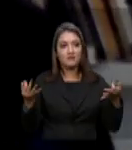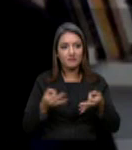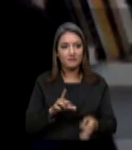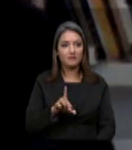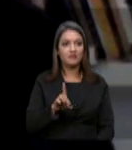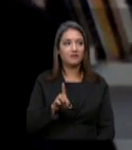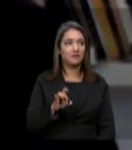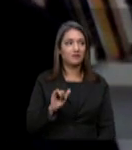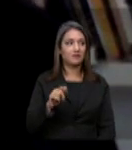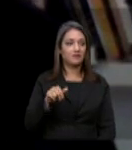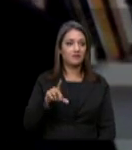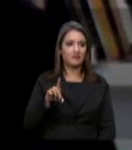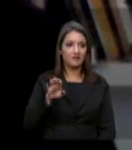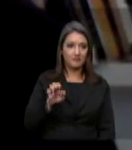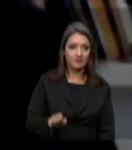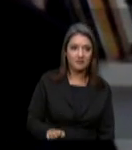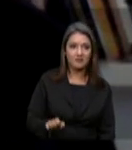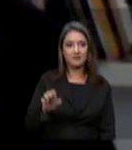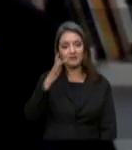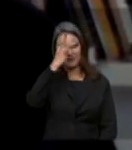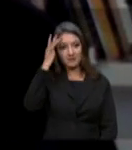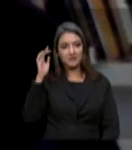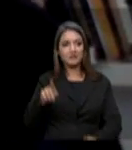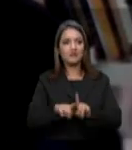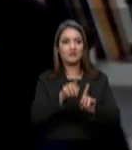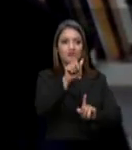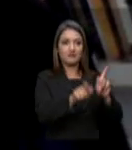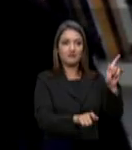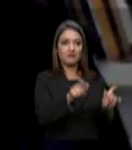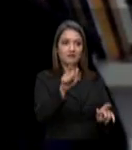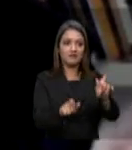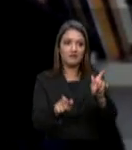pessoas e das instituições